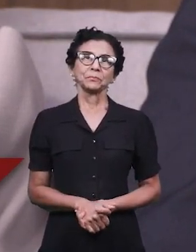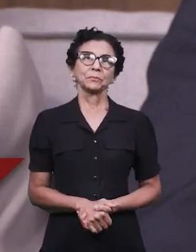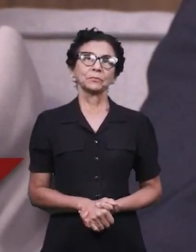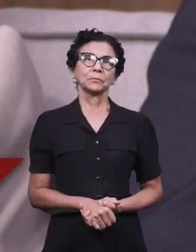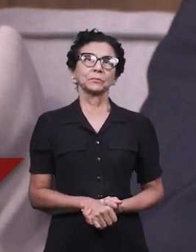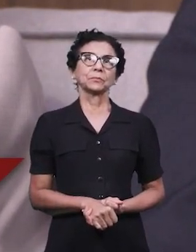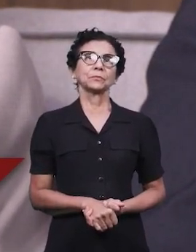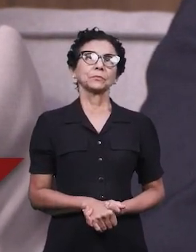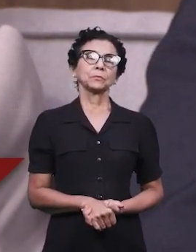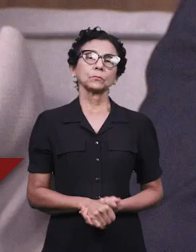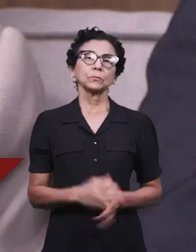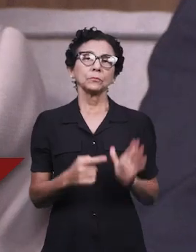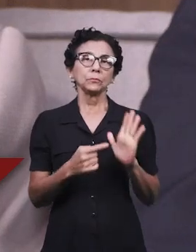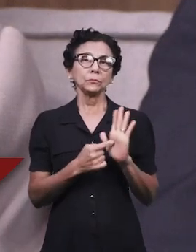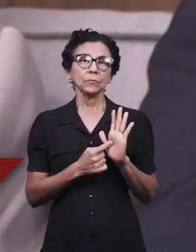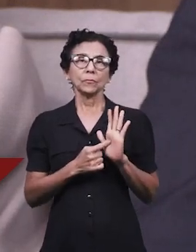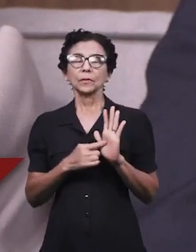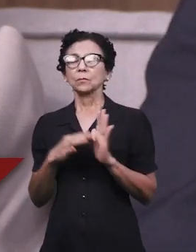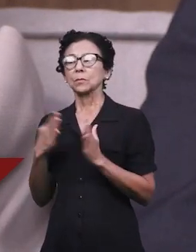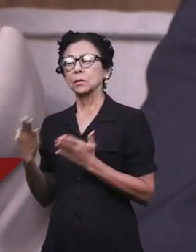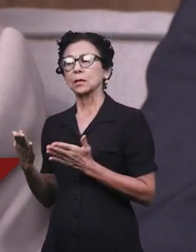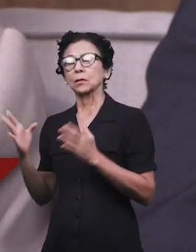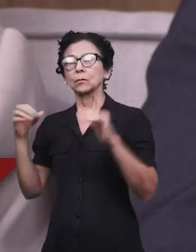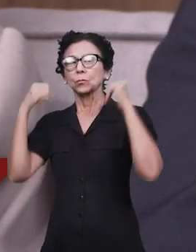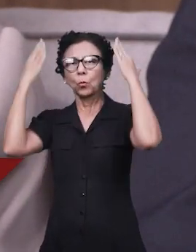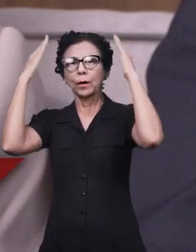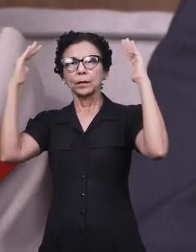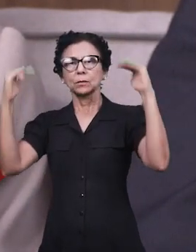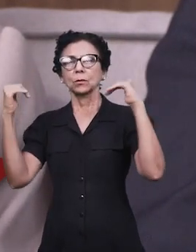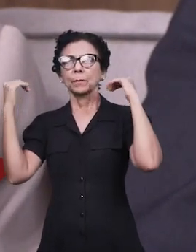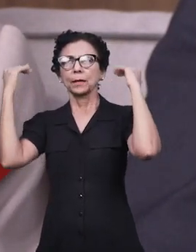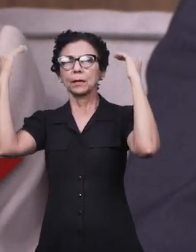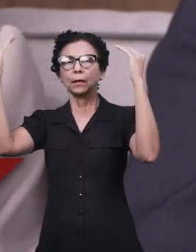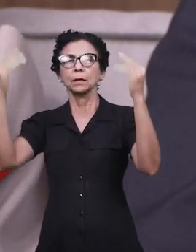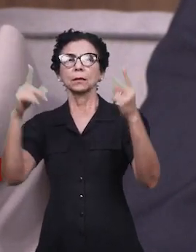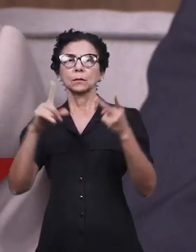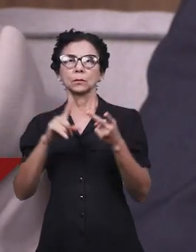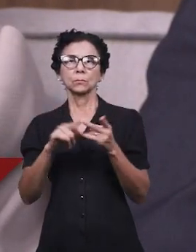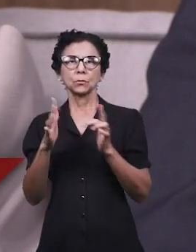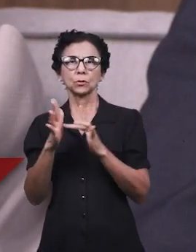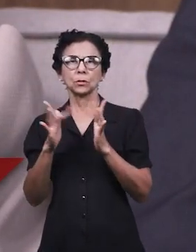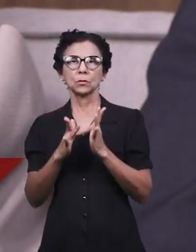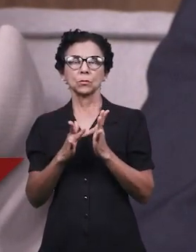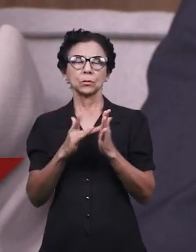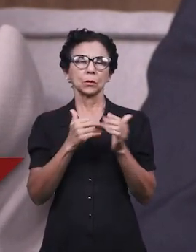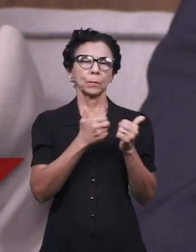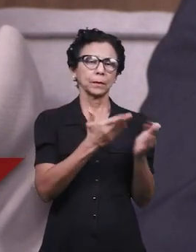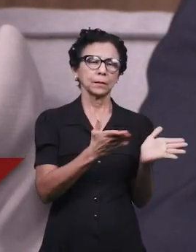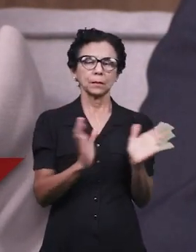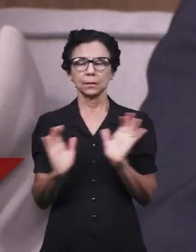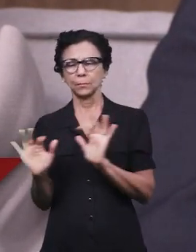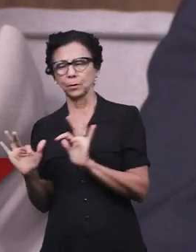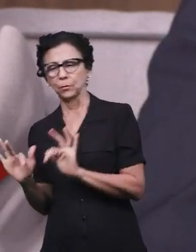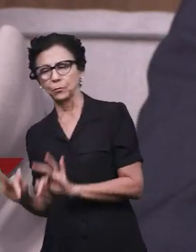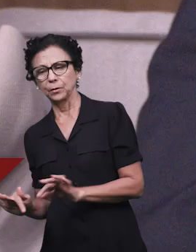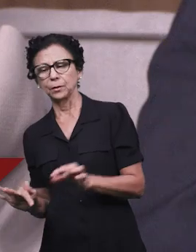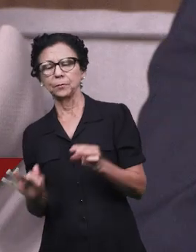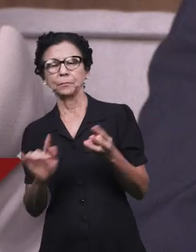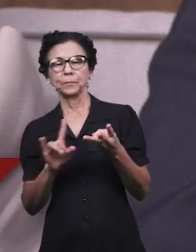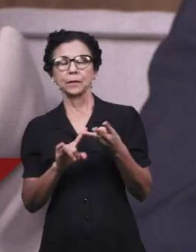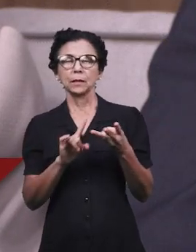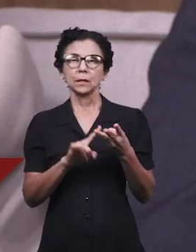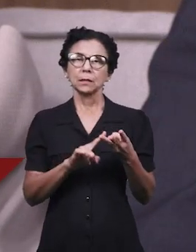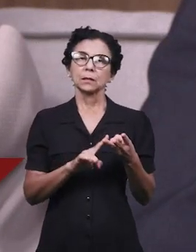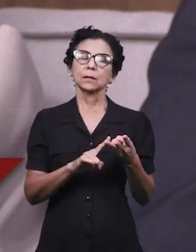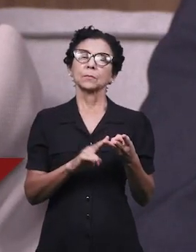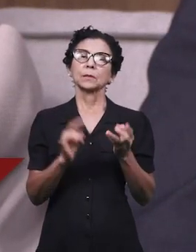o Senhor dos senhores. Ele é o alfa e o ômega, o princípio e o fim. Jesus é o Cordeiro de Deus. Né? Você vai ver